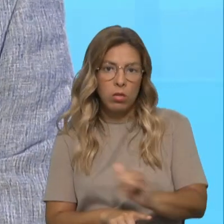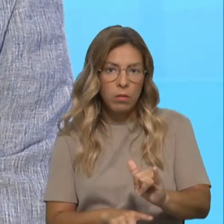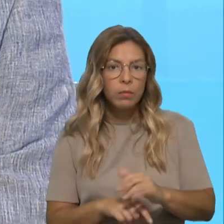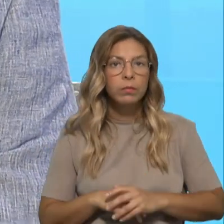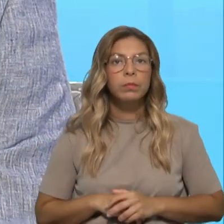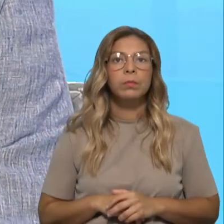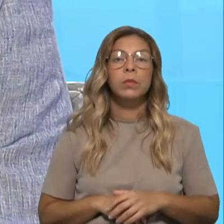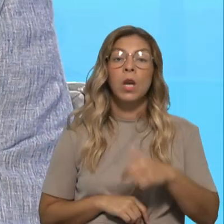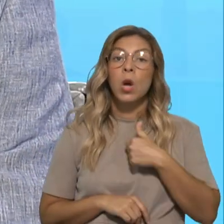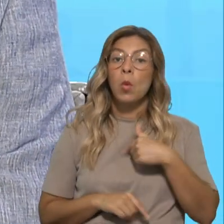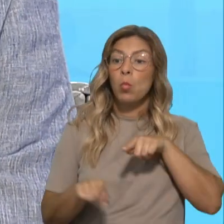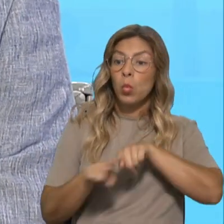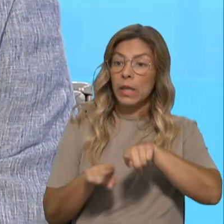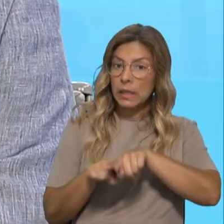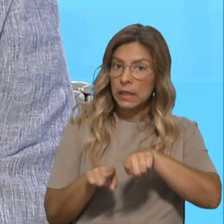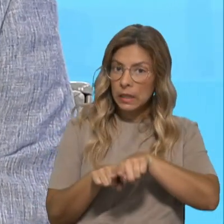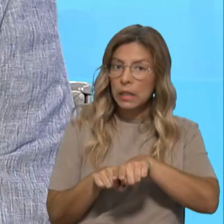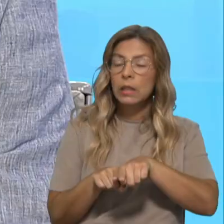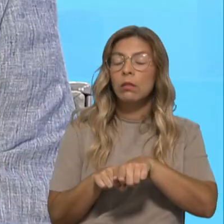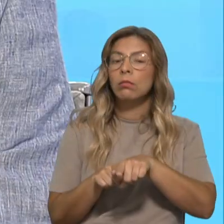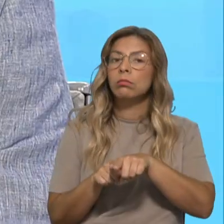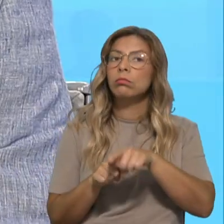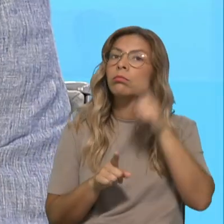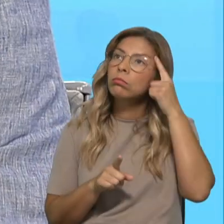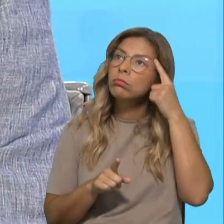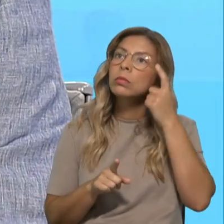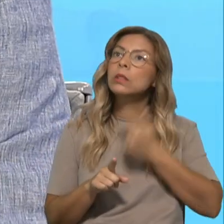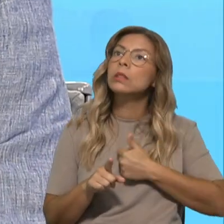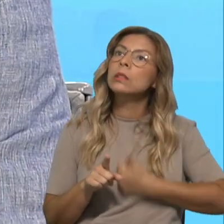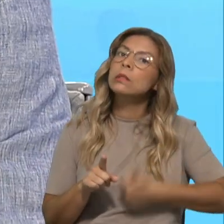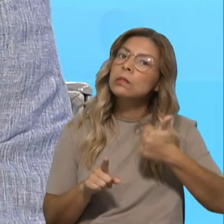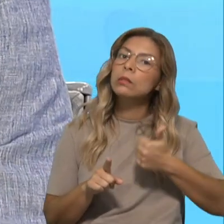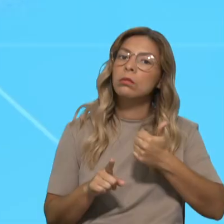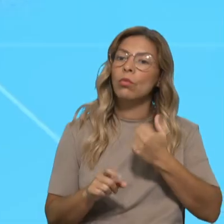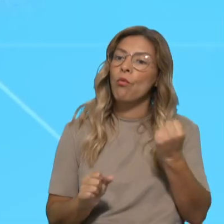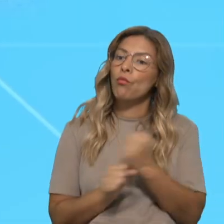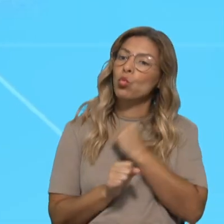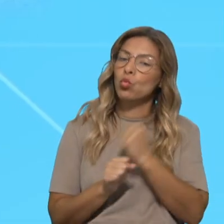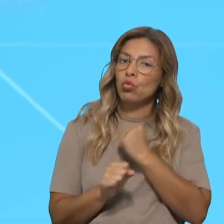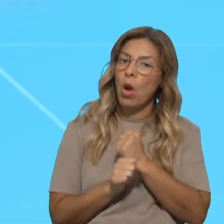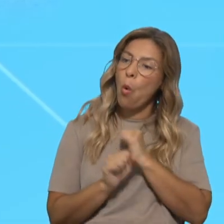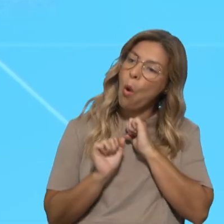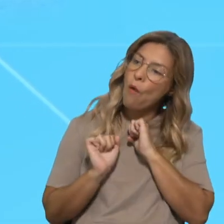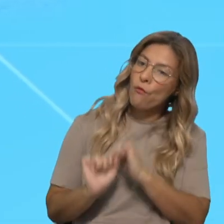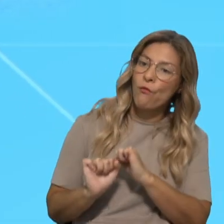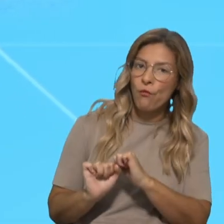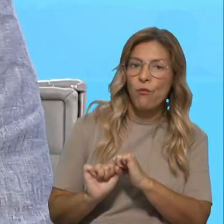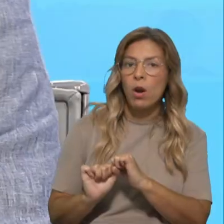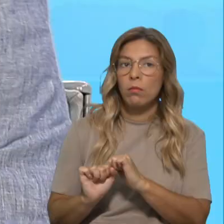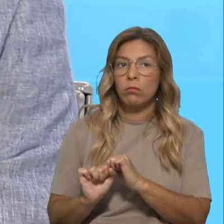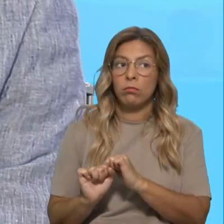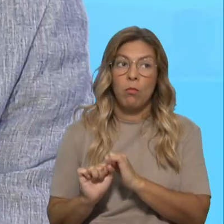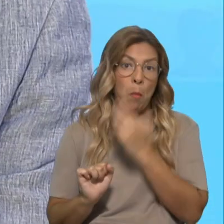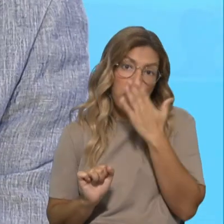A política em si é a mais nobre das funções humanas, mesmo quando não parece,